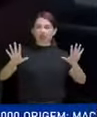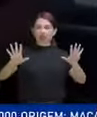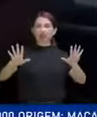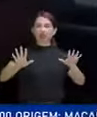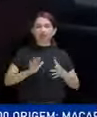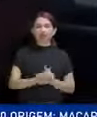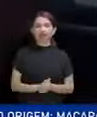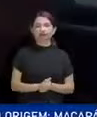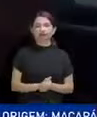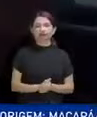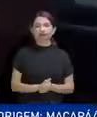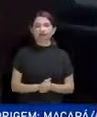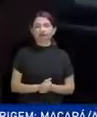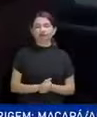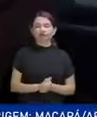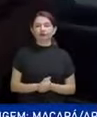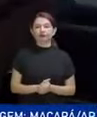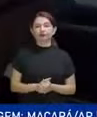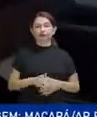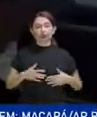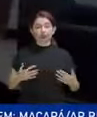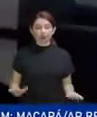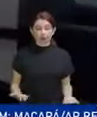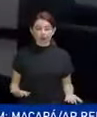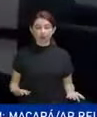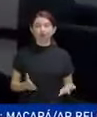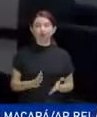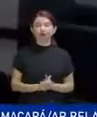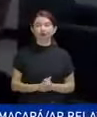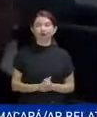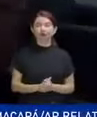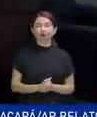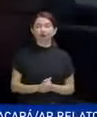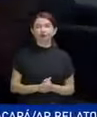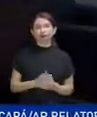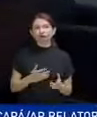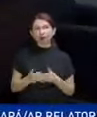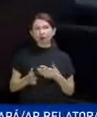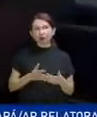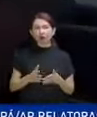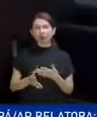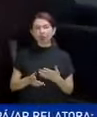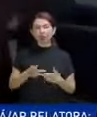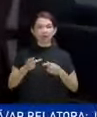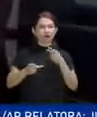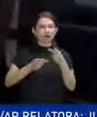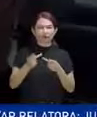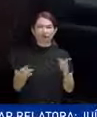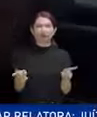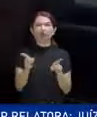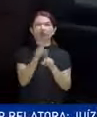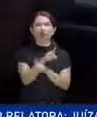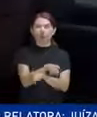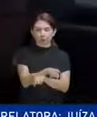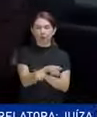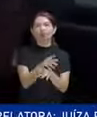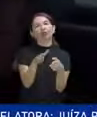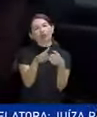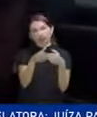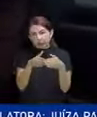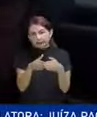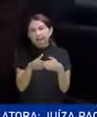lei positivada. Ausente esses limites, qualquer argumentação em sentido contrário, com a devida